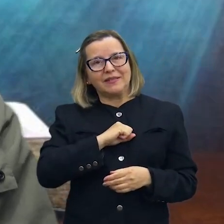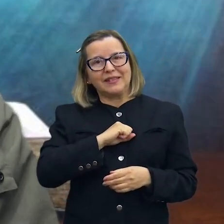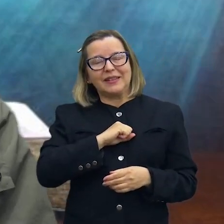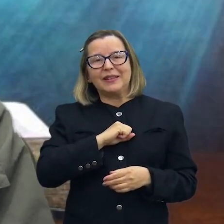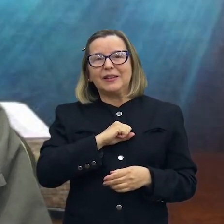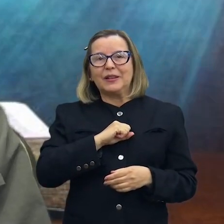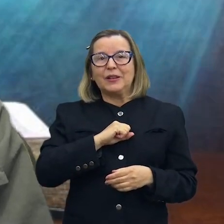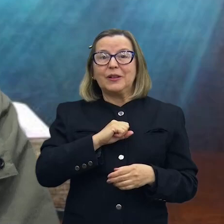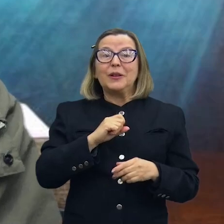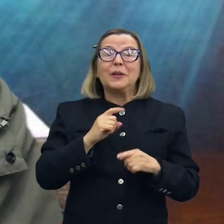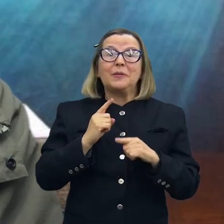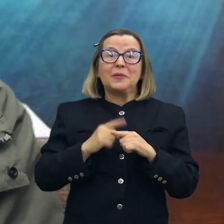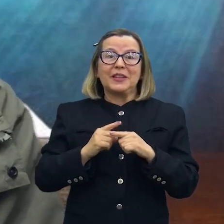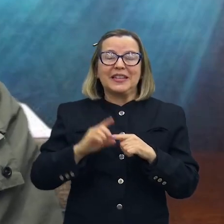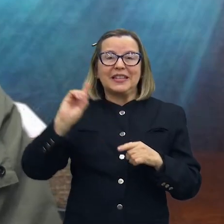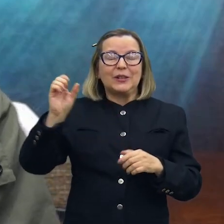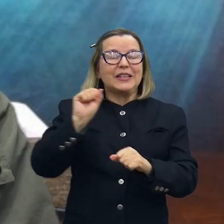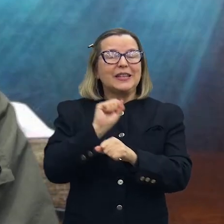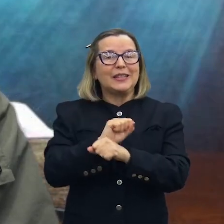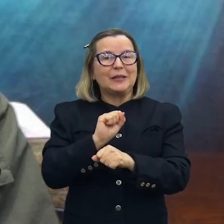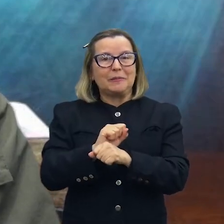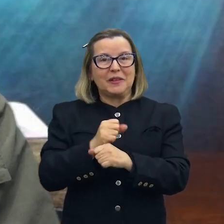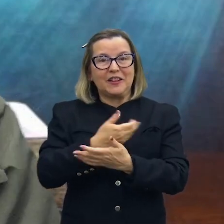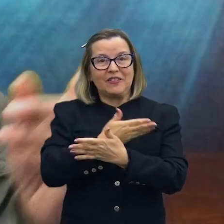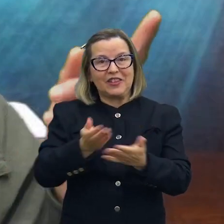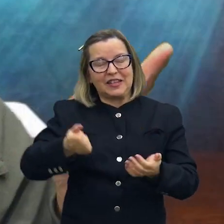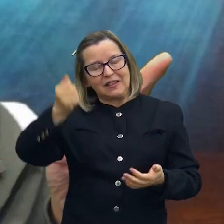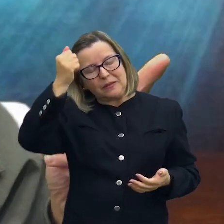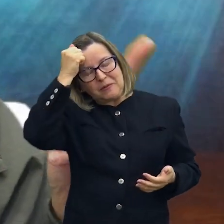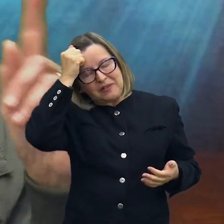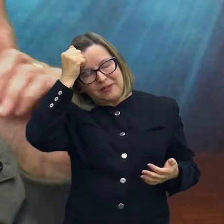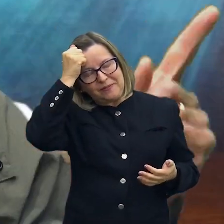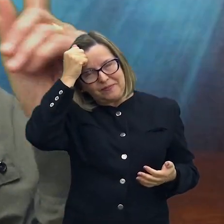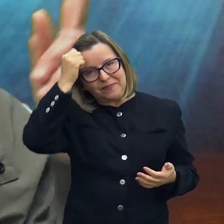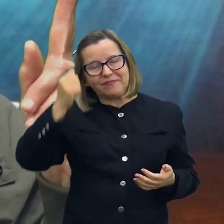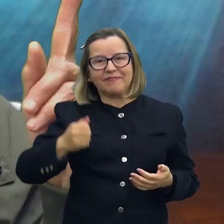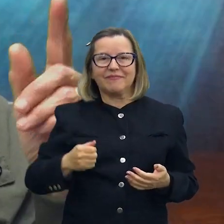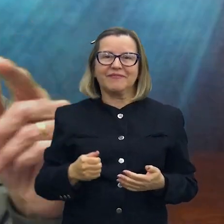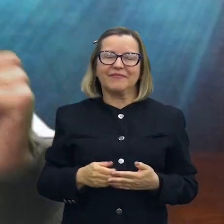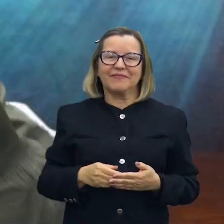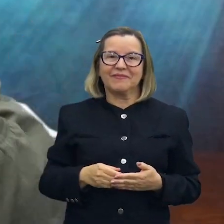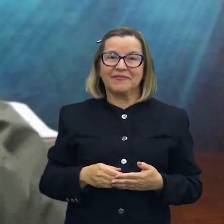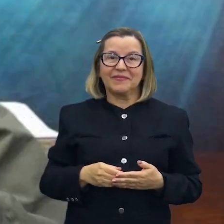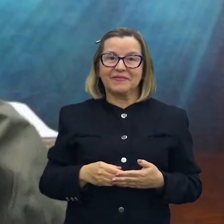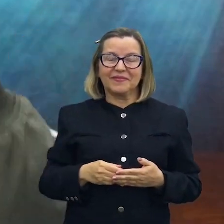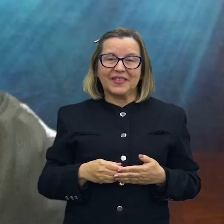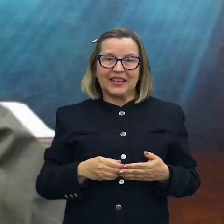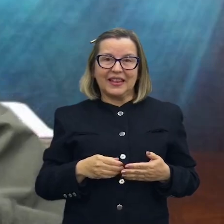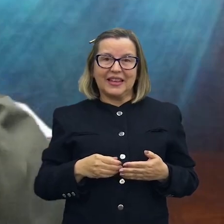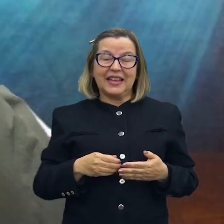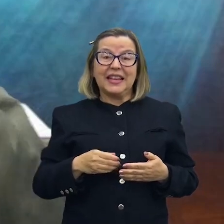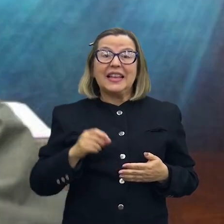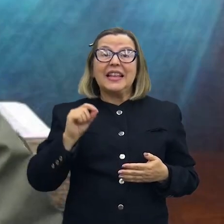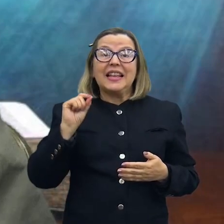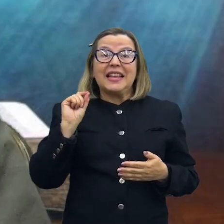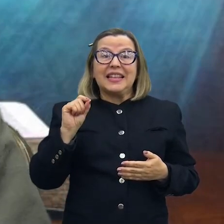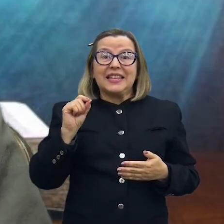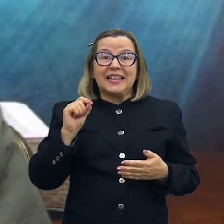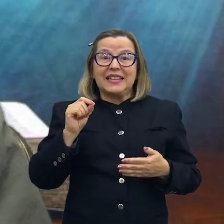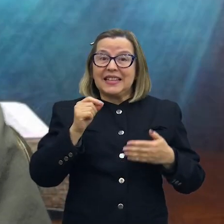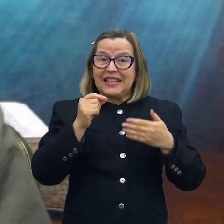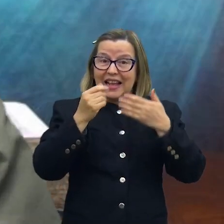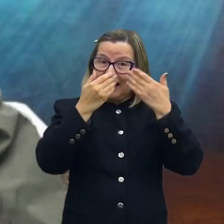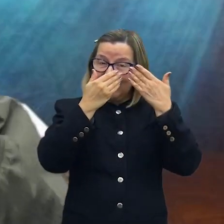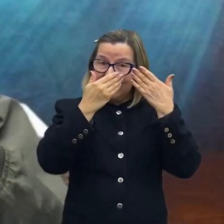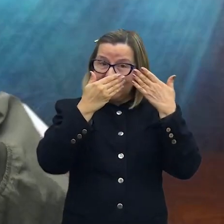arrependimento não há transformação de vida. Quem opera esse arrependimento? O texto diz, abriu-lhes o entendimento. Quem abre o entendimento é o Senhor.